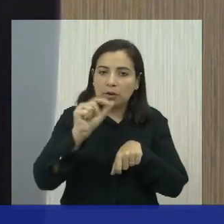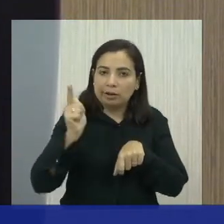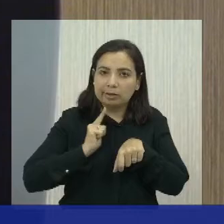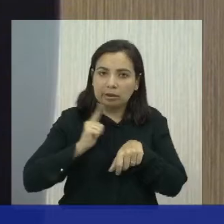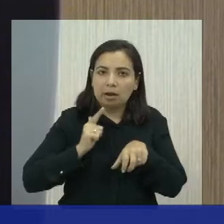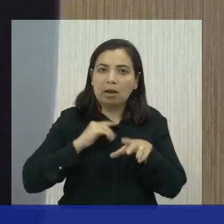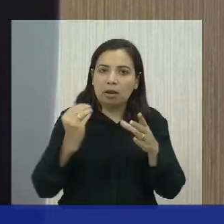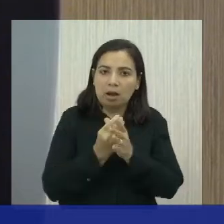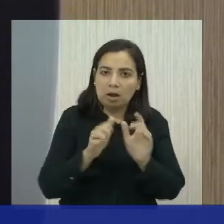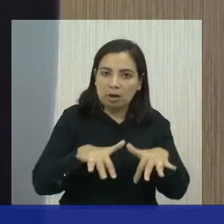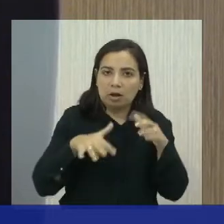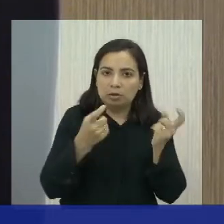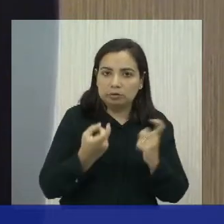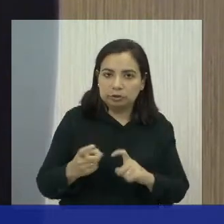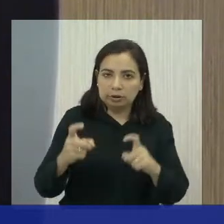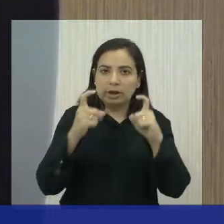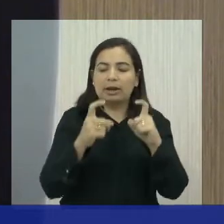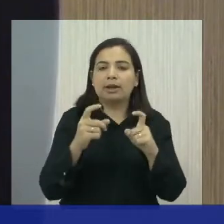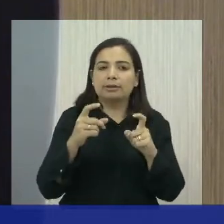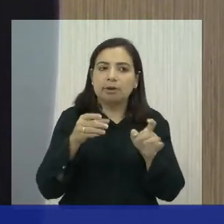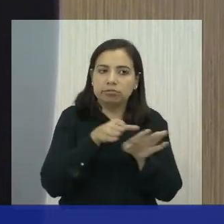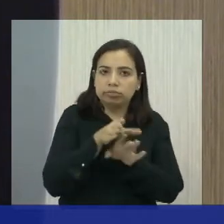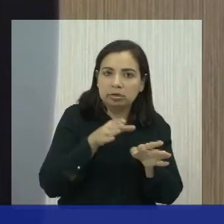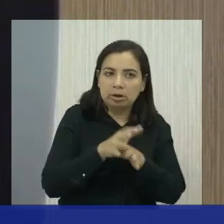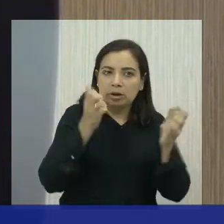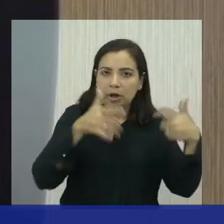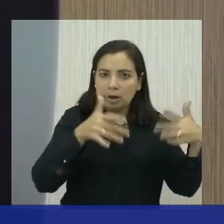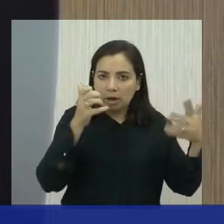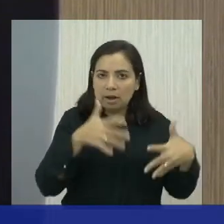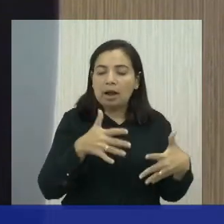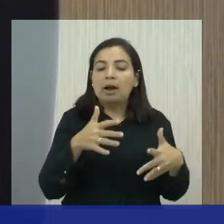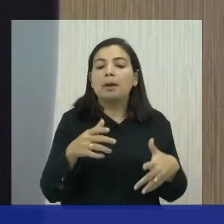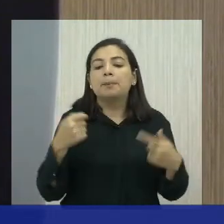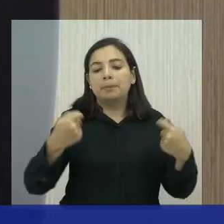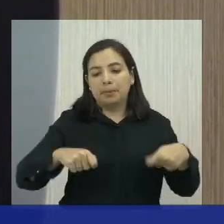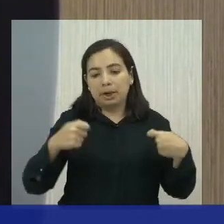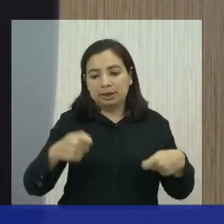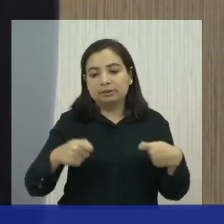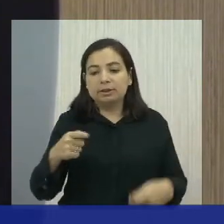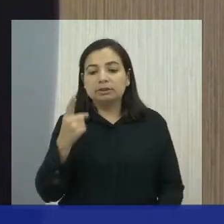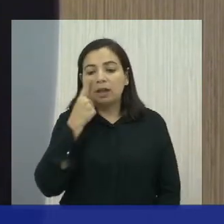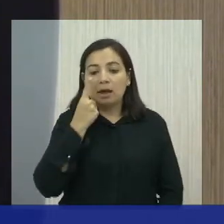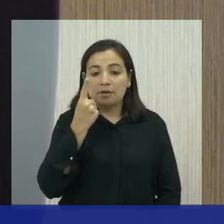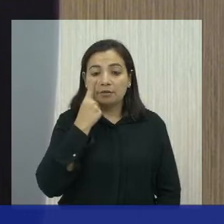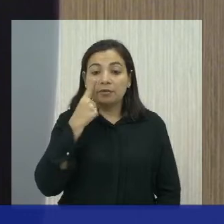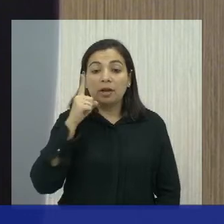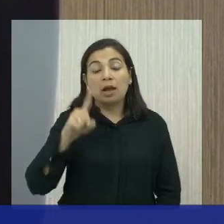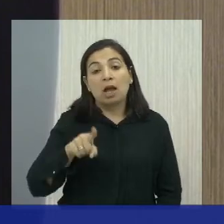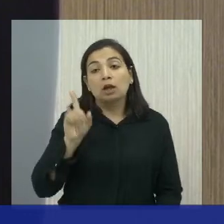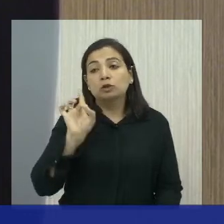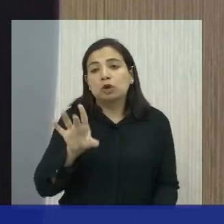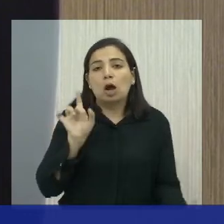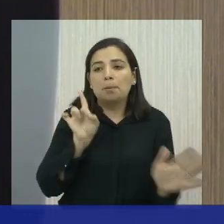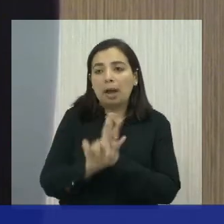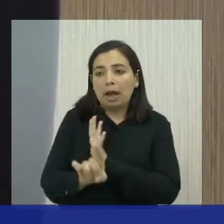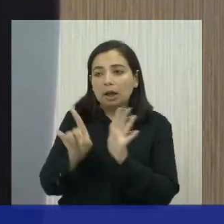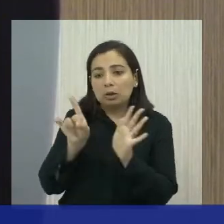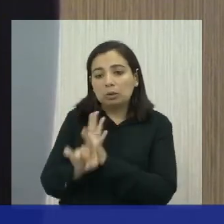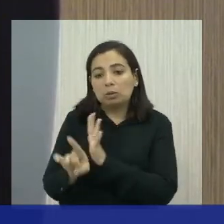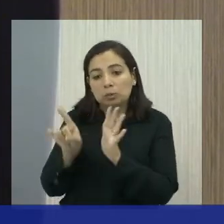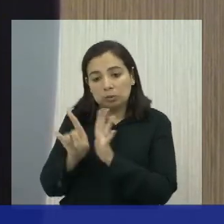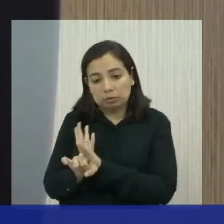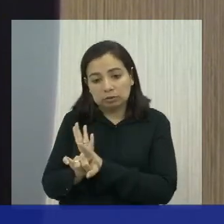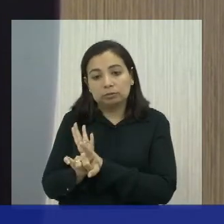consultas e audiências públicas e câmaras técnicas são de caráter consultivo e